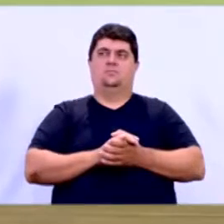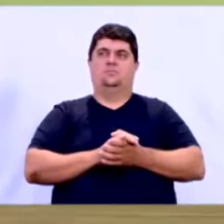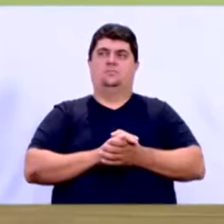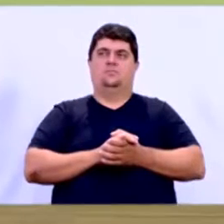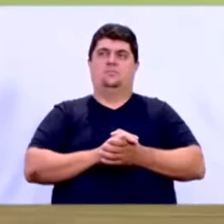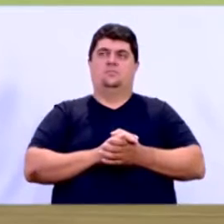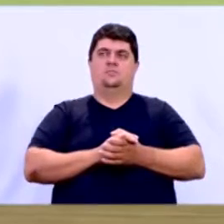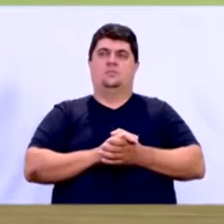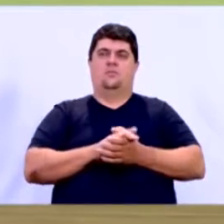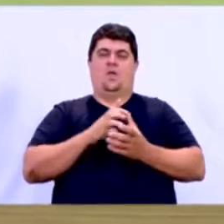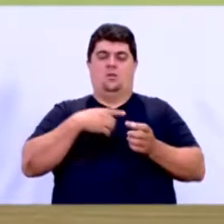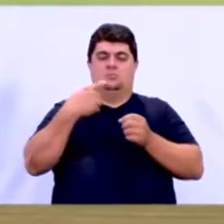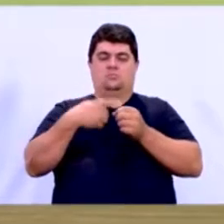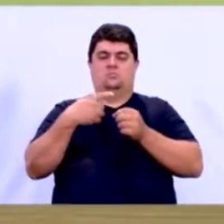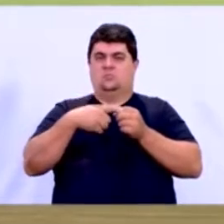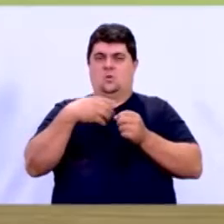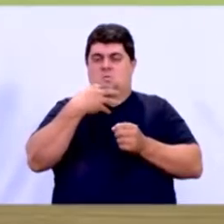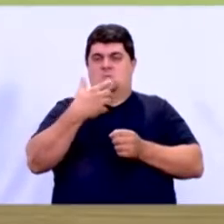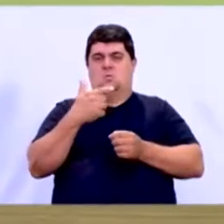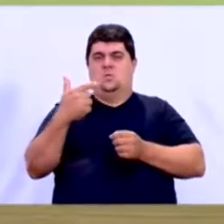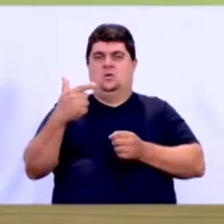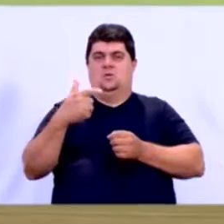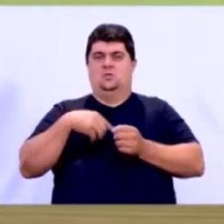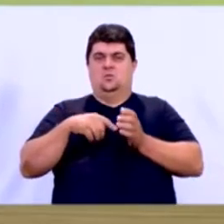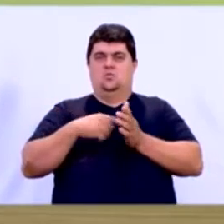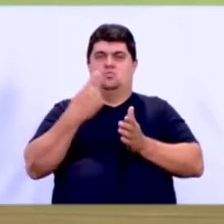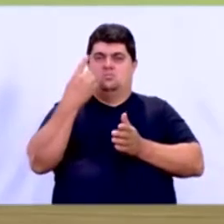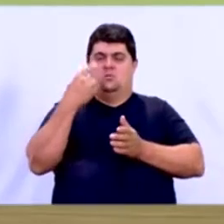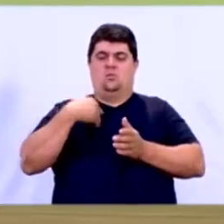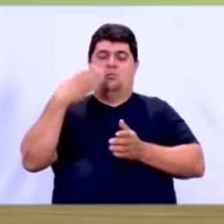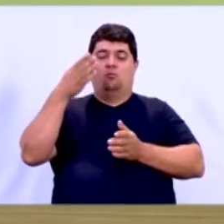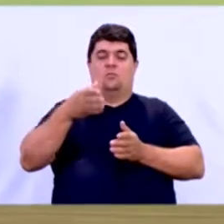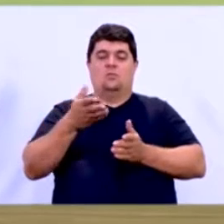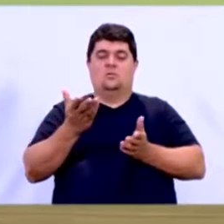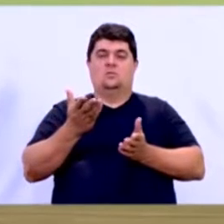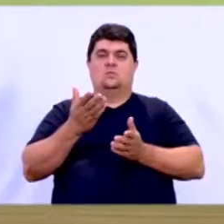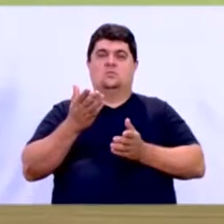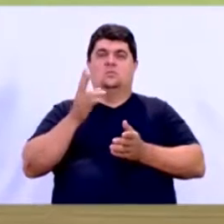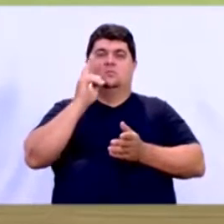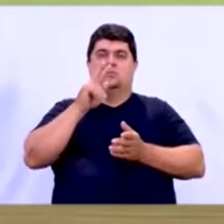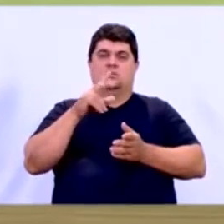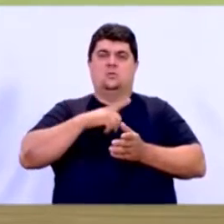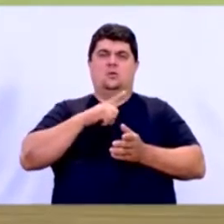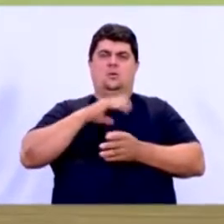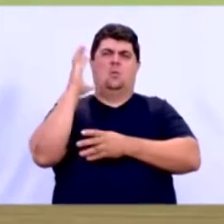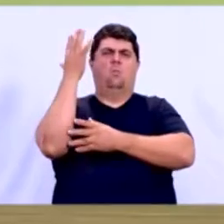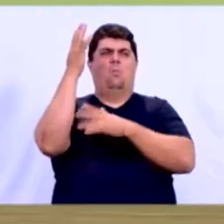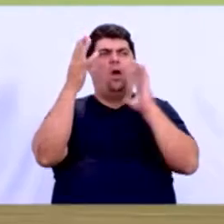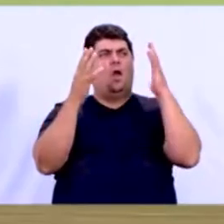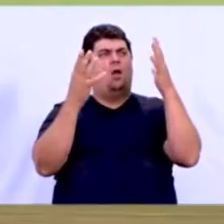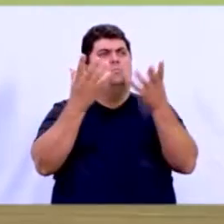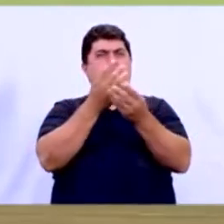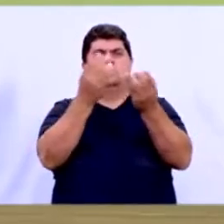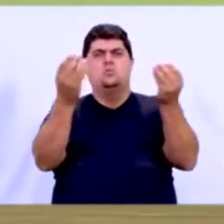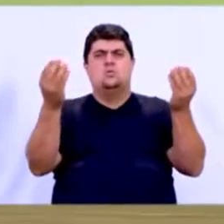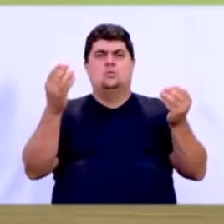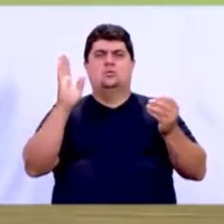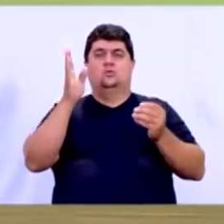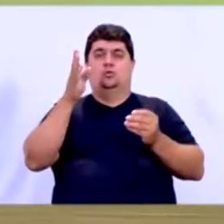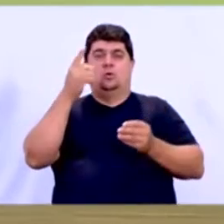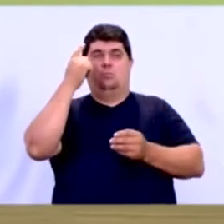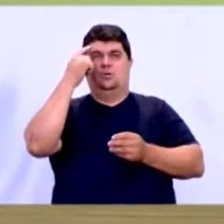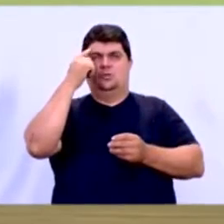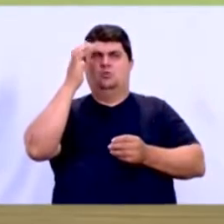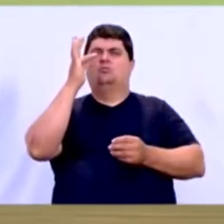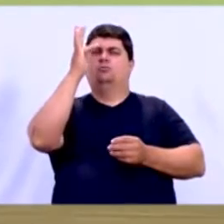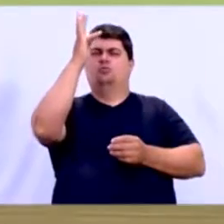é um município, eu não conheço muito bem, já estive lá uma vez, mas que a gente sabe que ainda há muitas florestas, mas já pensando na preservação,